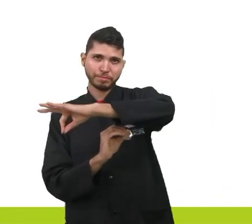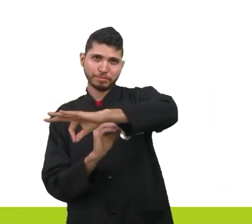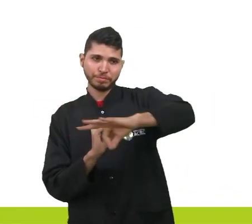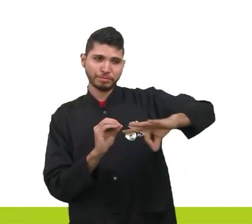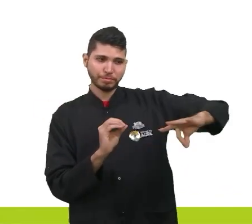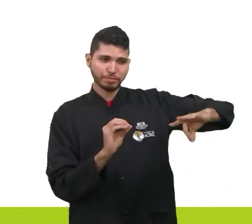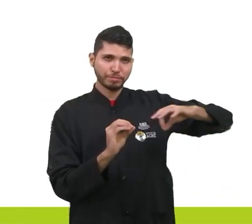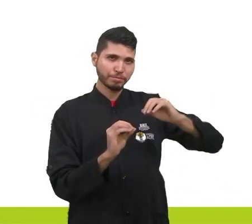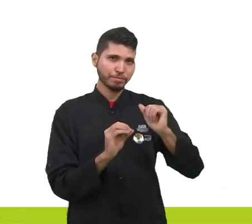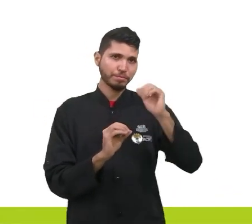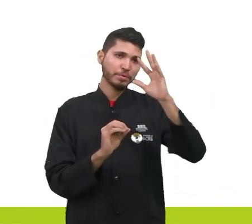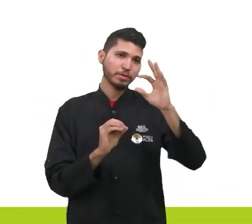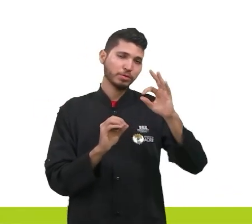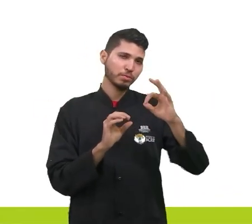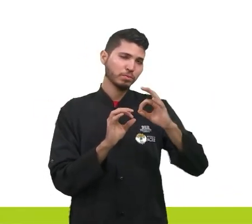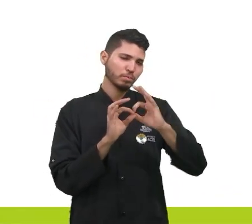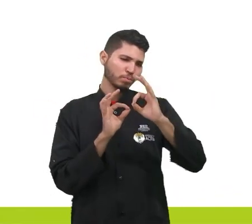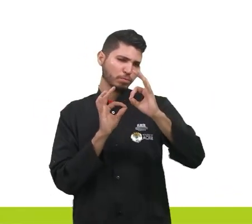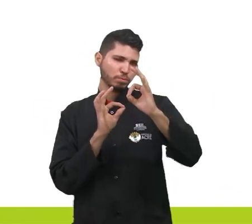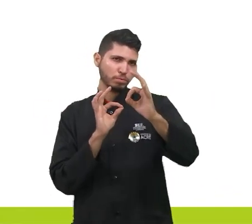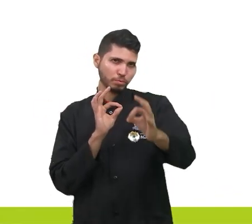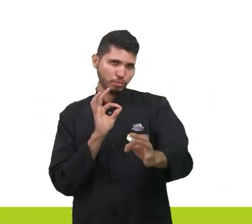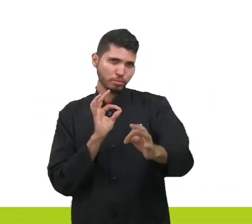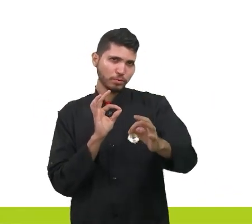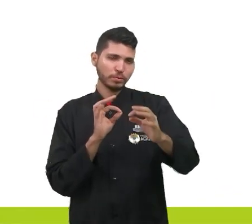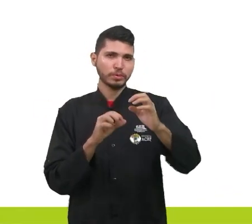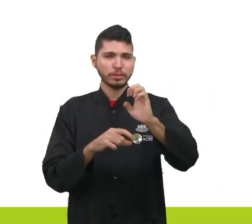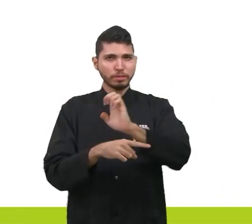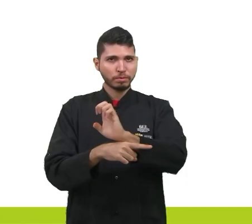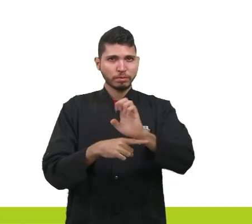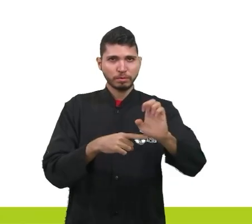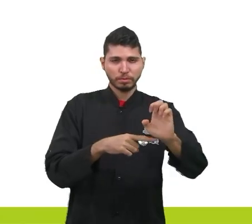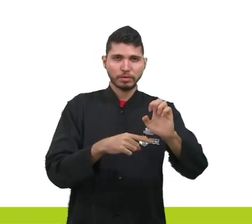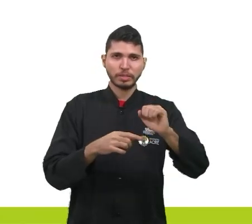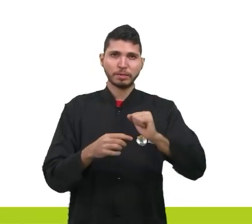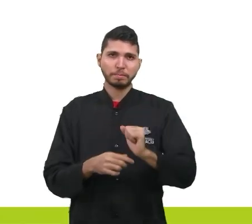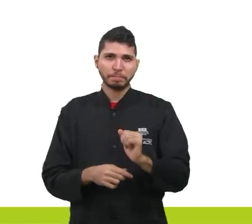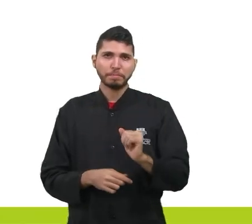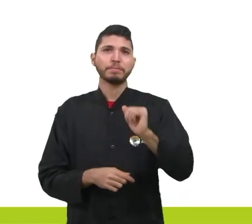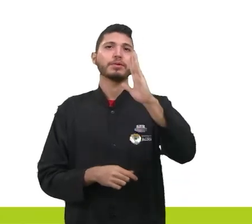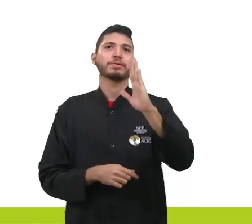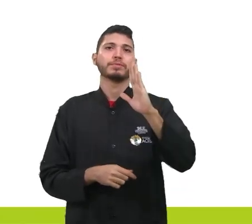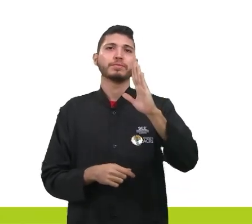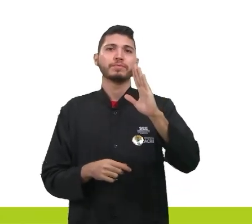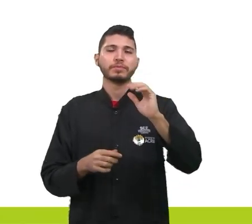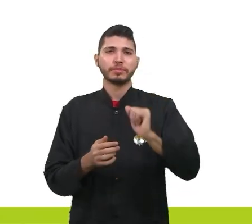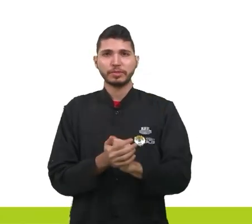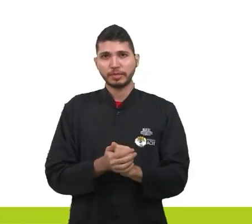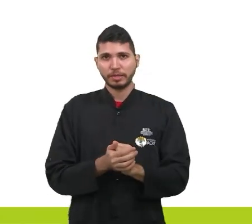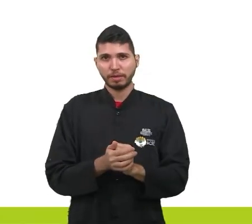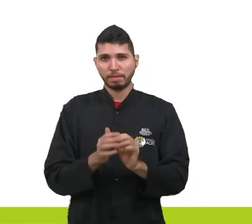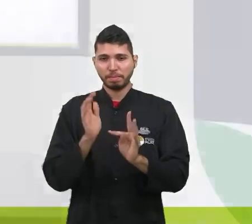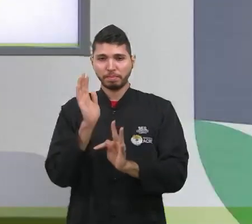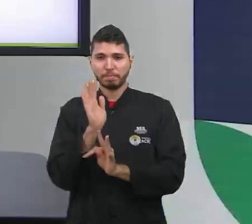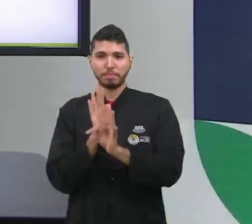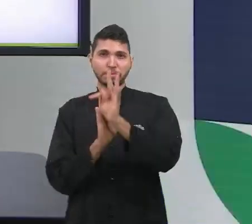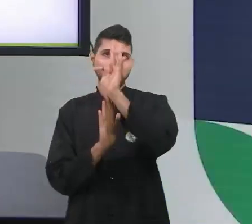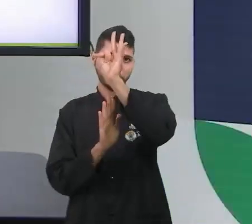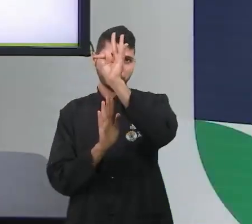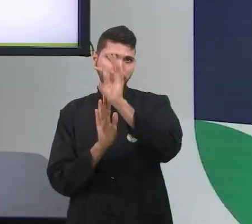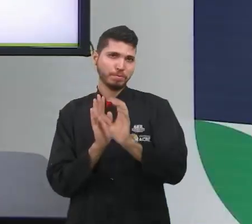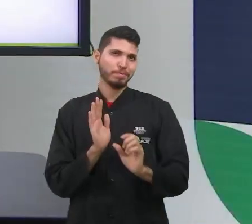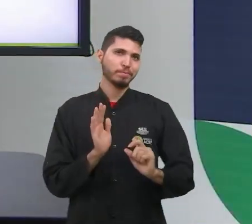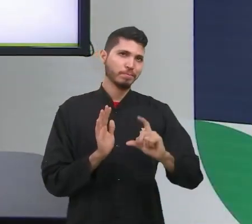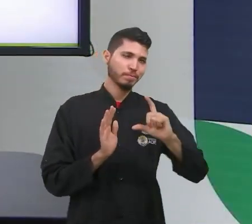Equador, maior será a variação de calor entre o dia e a noite, entre o verão e o inverno. Vou dar um exemplo